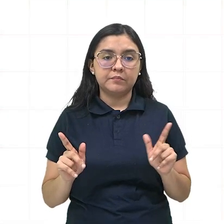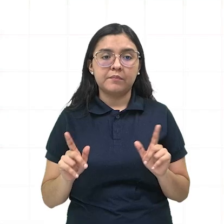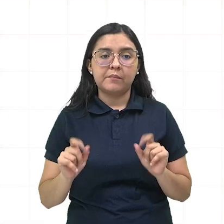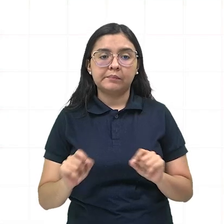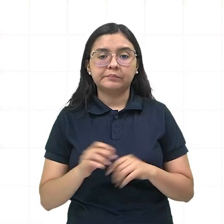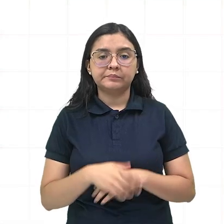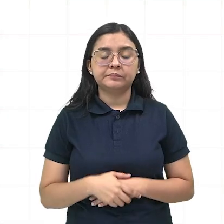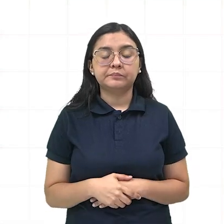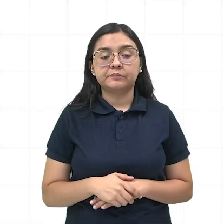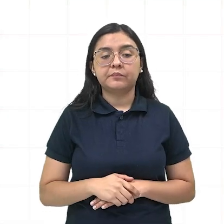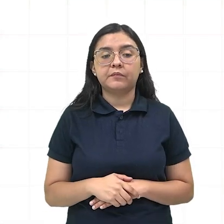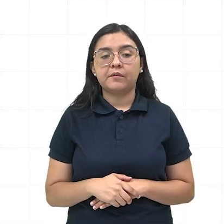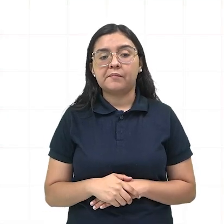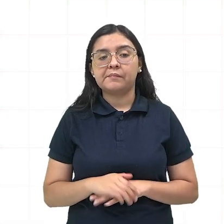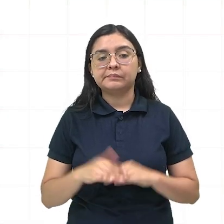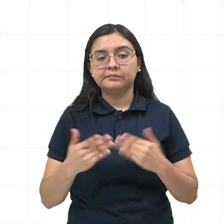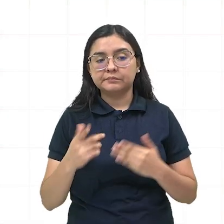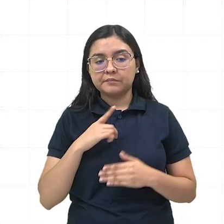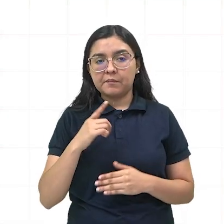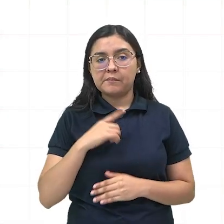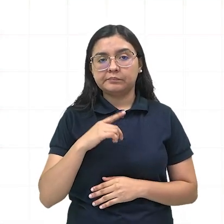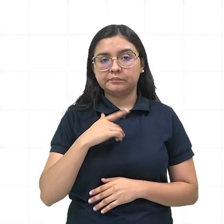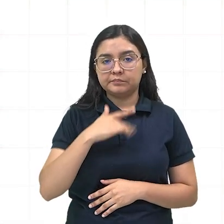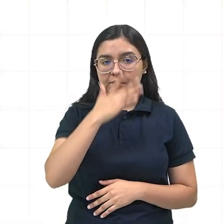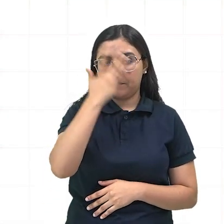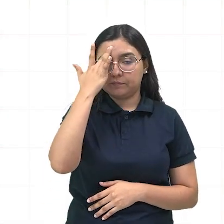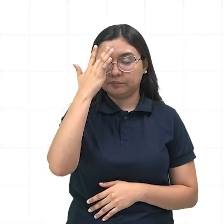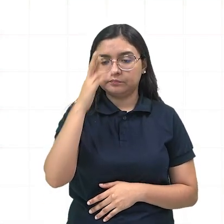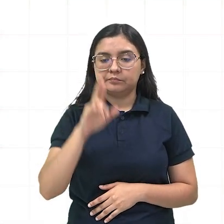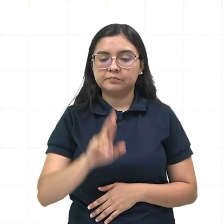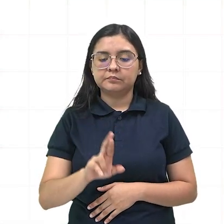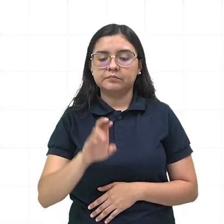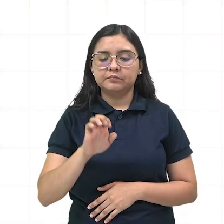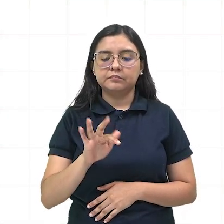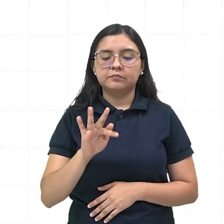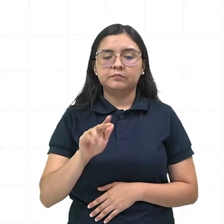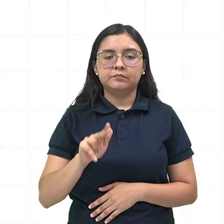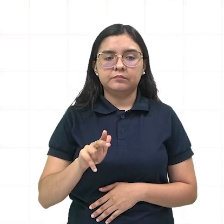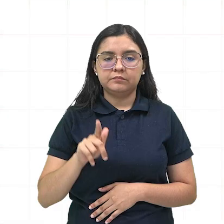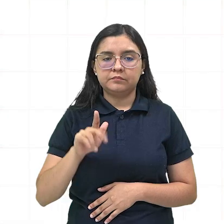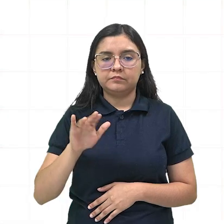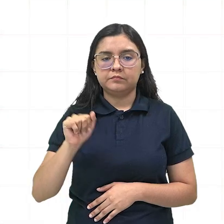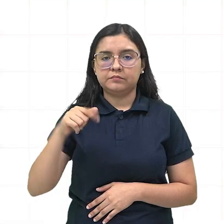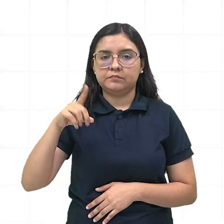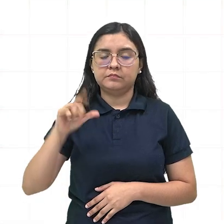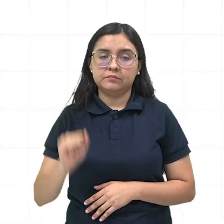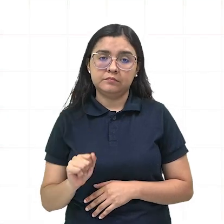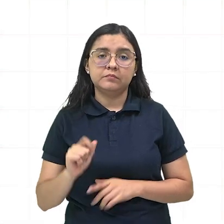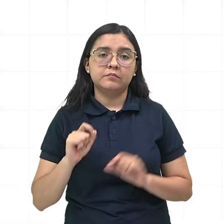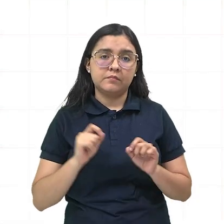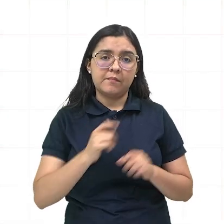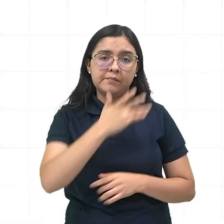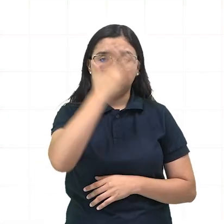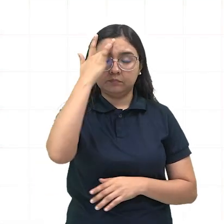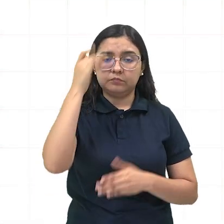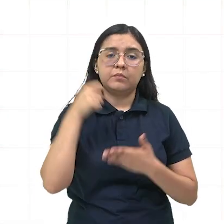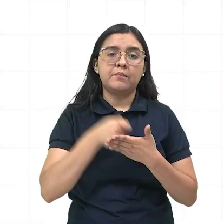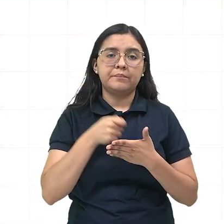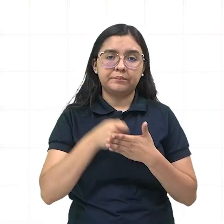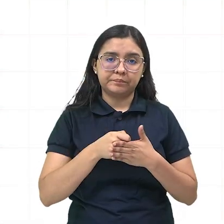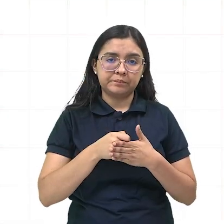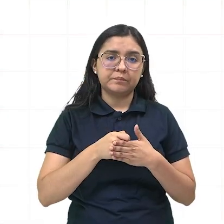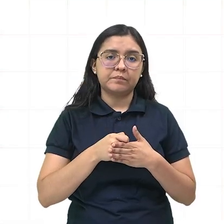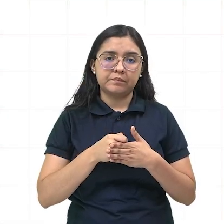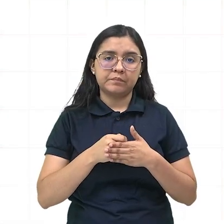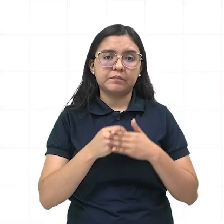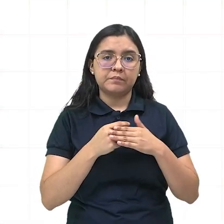palavra refugiada, uma pessoa que é refugiada, é aquela pessoa que é obrigada a abandonar o seu país.